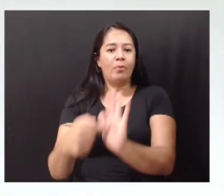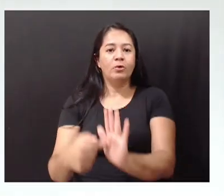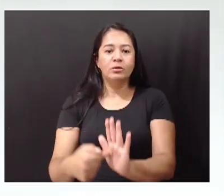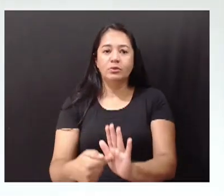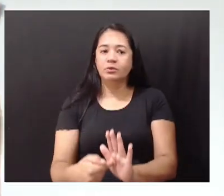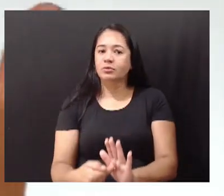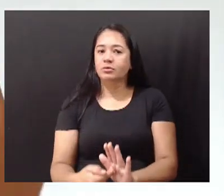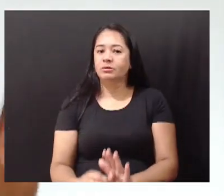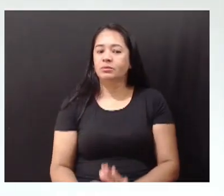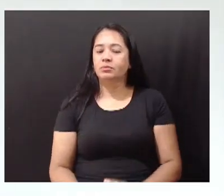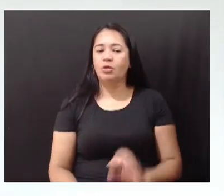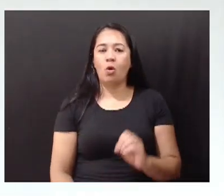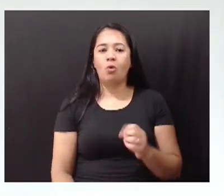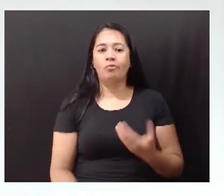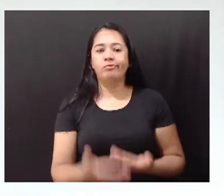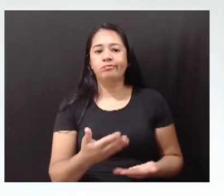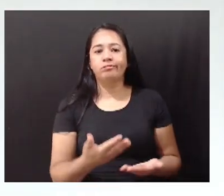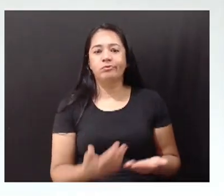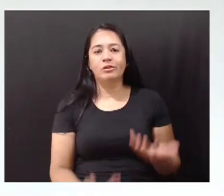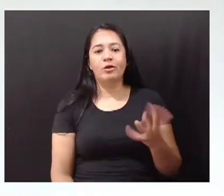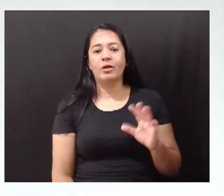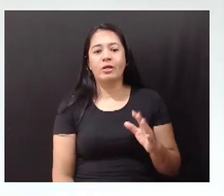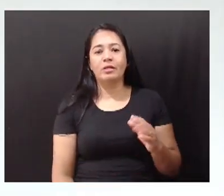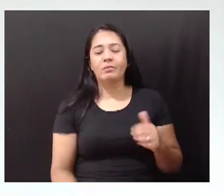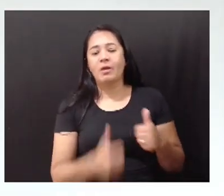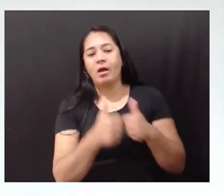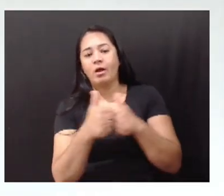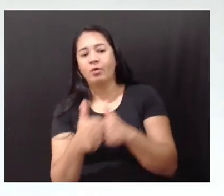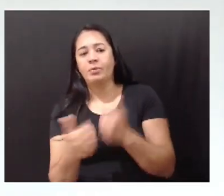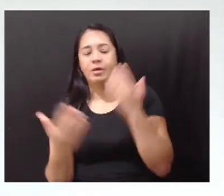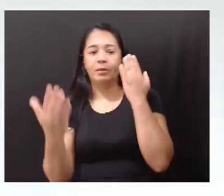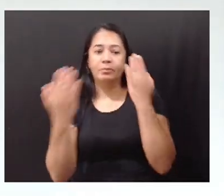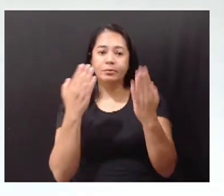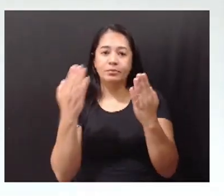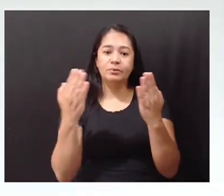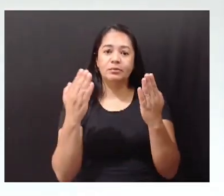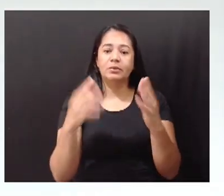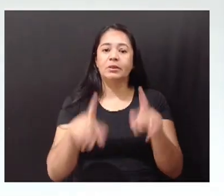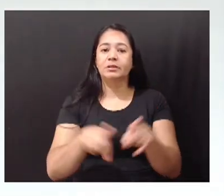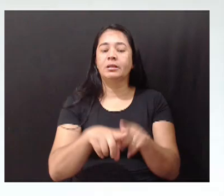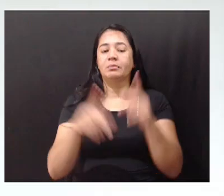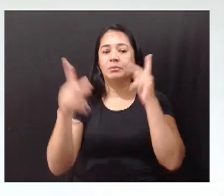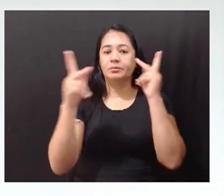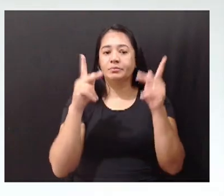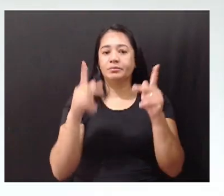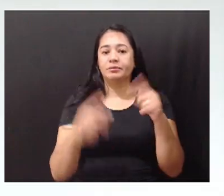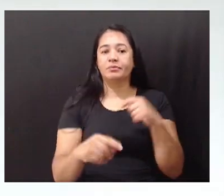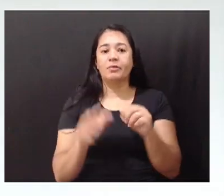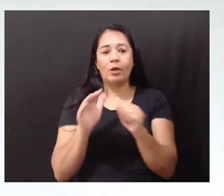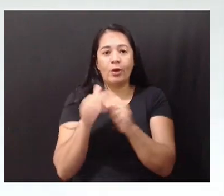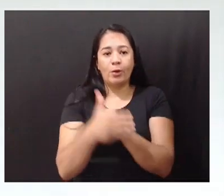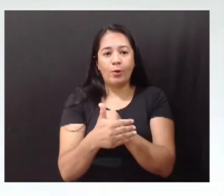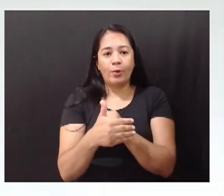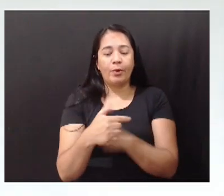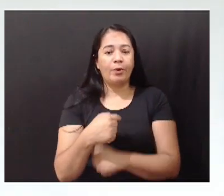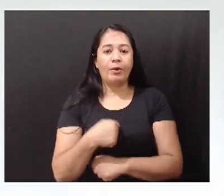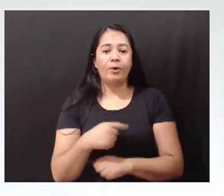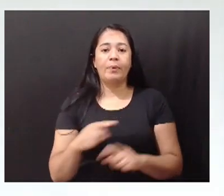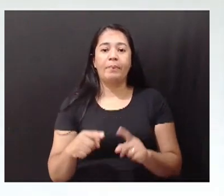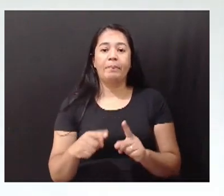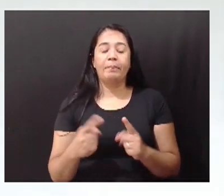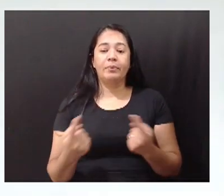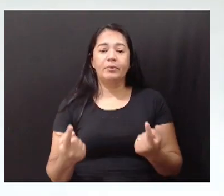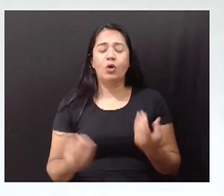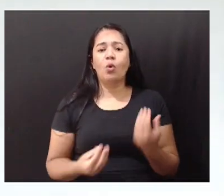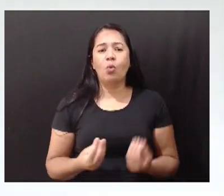esse sofrimento através de um acompanhamento psicológico, um acompanhamento psiquiátrico, eu me escondo, eu mascaro. Como que eu vou mascarar isso?